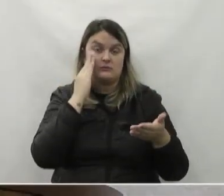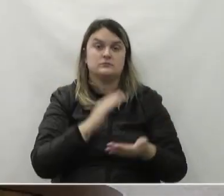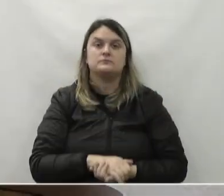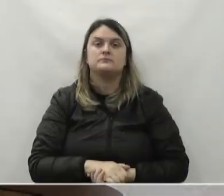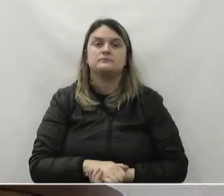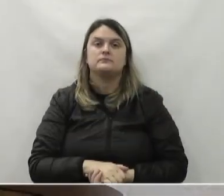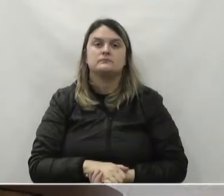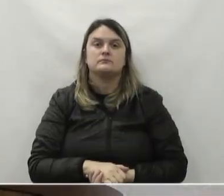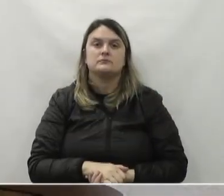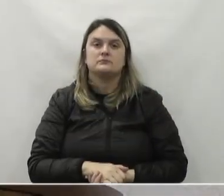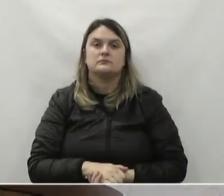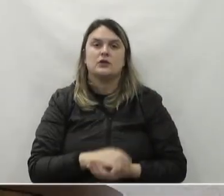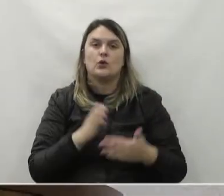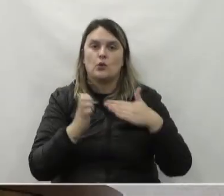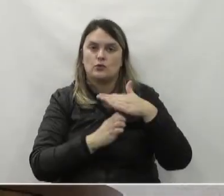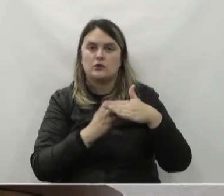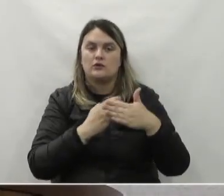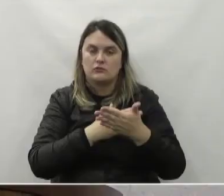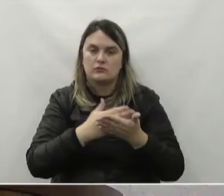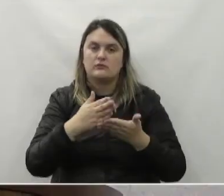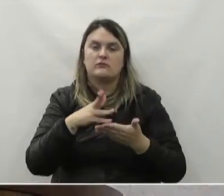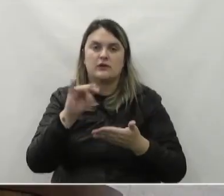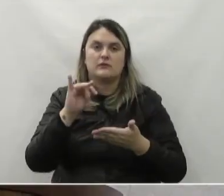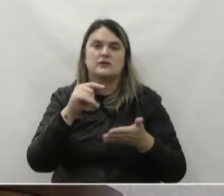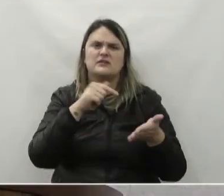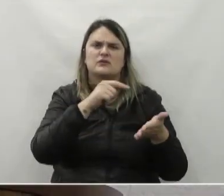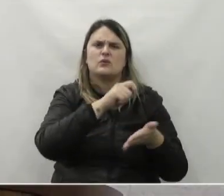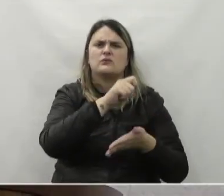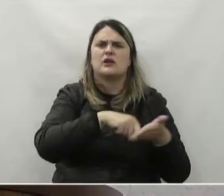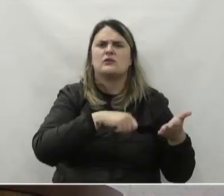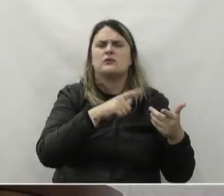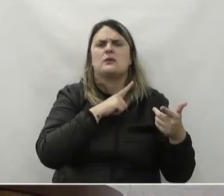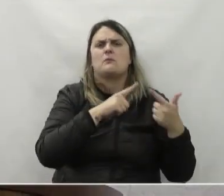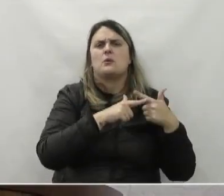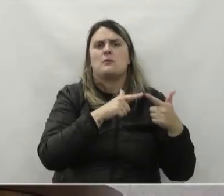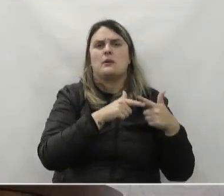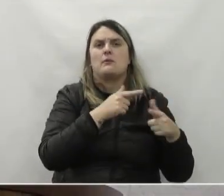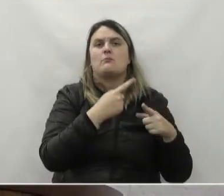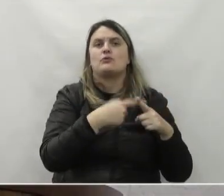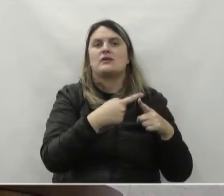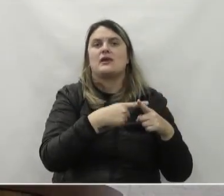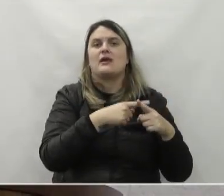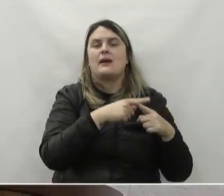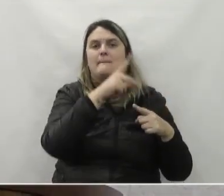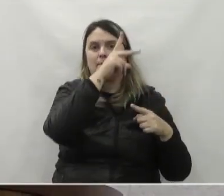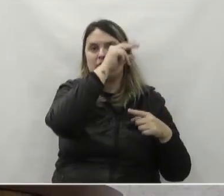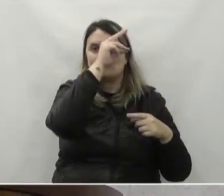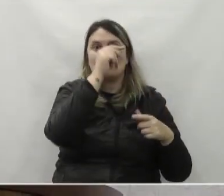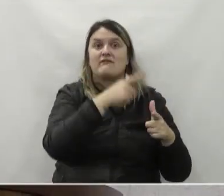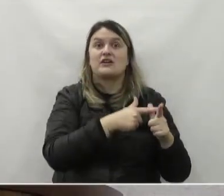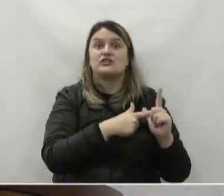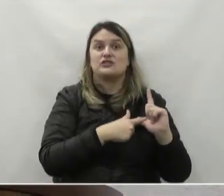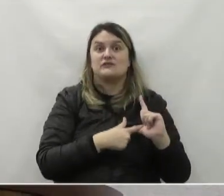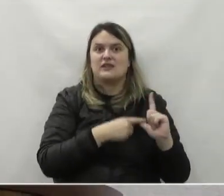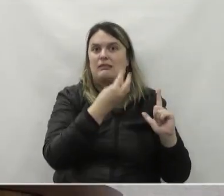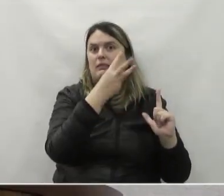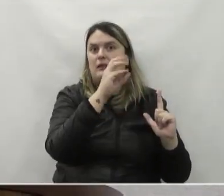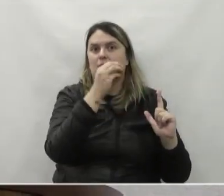que viabilizou o contrato. Antes era um contrato que teria um déficit aí da casa dos 30 milhões e